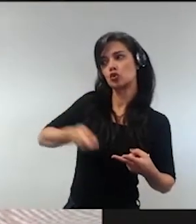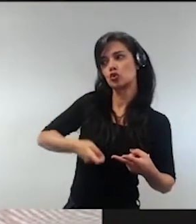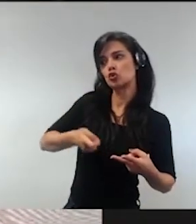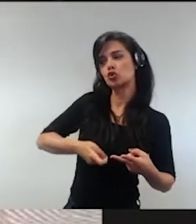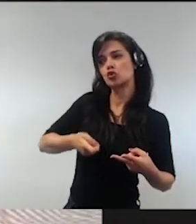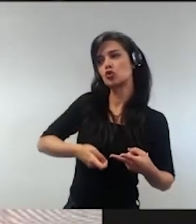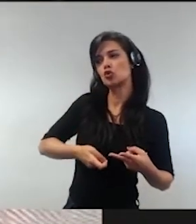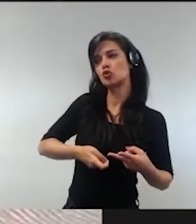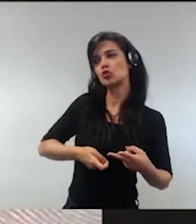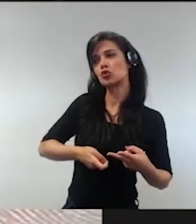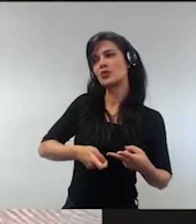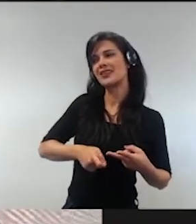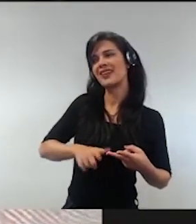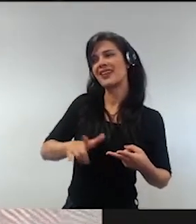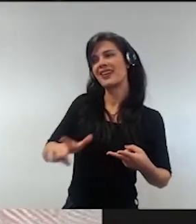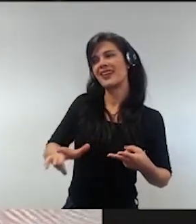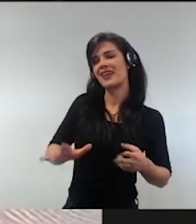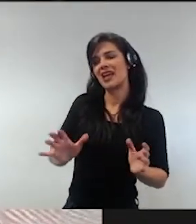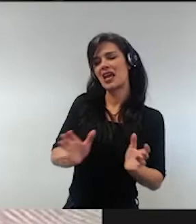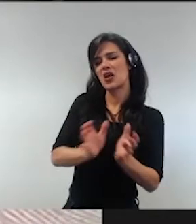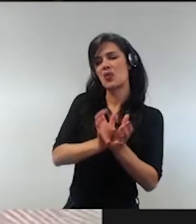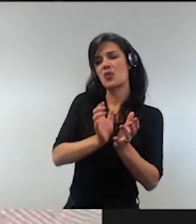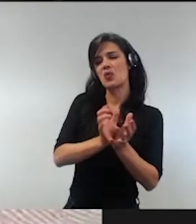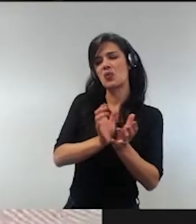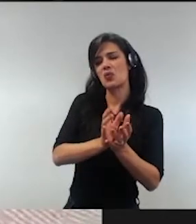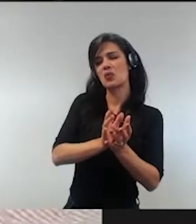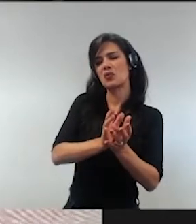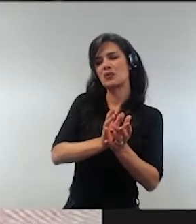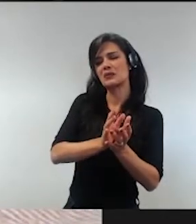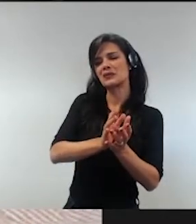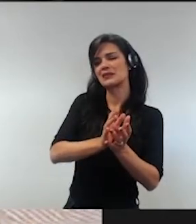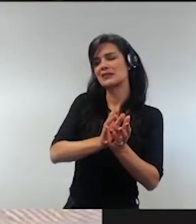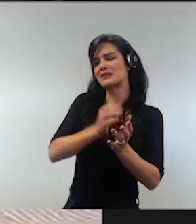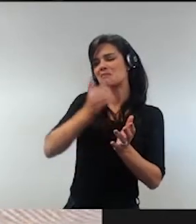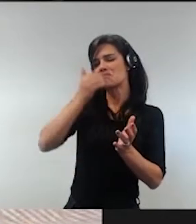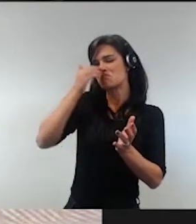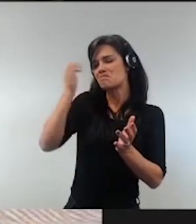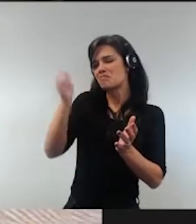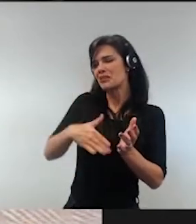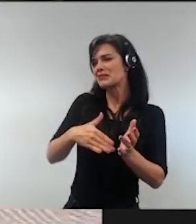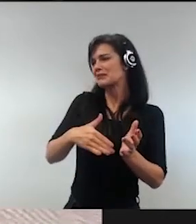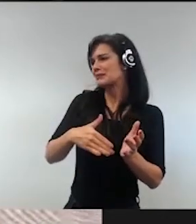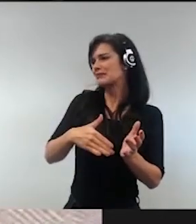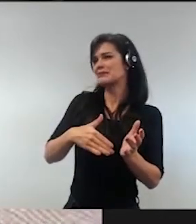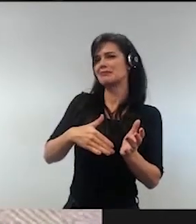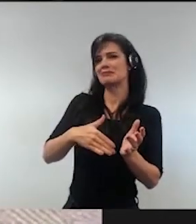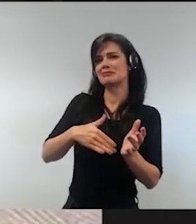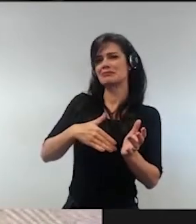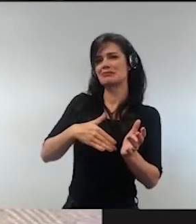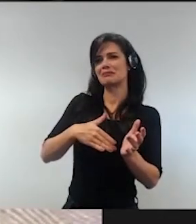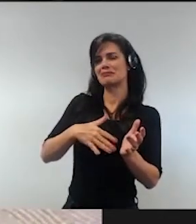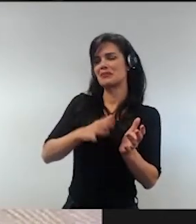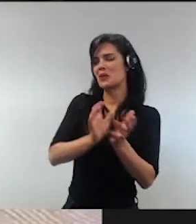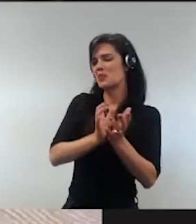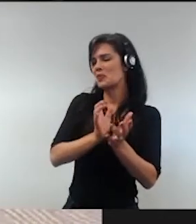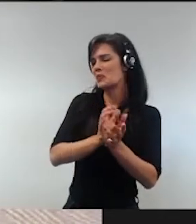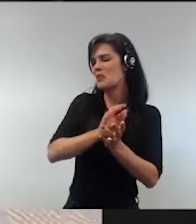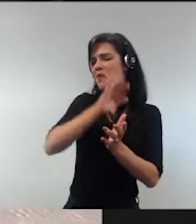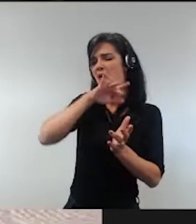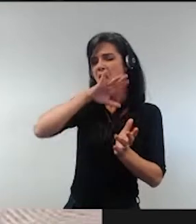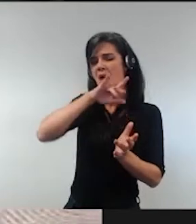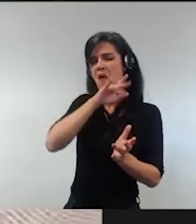uma espécie horrível, ignorante e estúpida, há mais desprezível que se possa